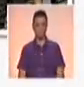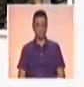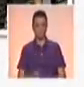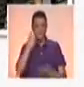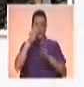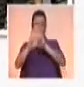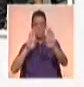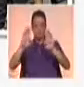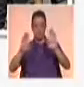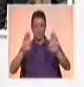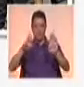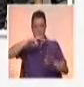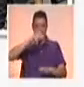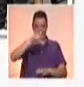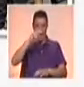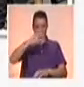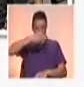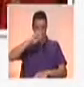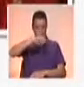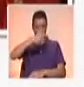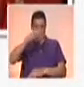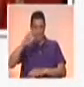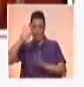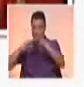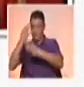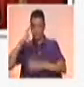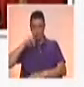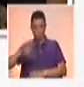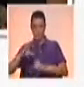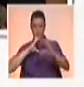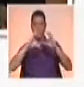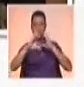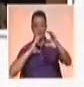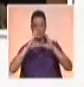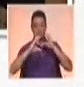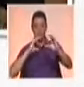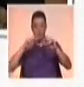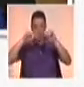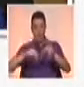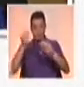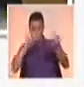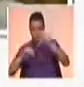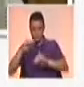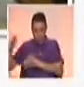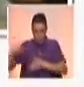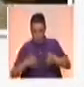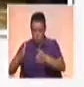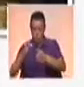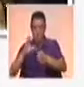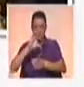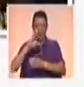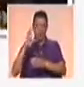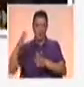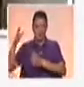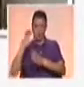A exposição permanente Malaposta, patente na Fundação Portuguesa das Comunicações, é uma reconstituição do percurso do correio de